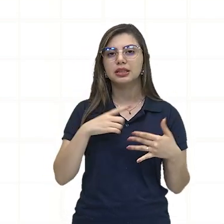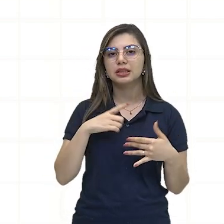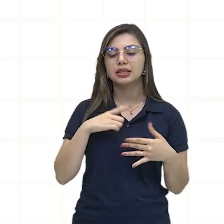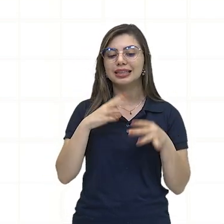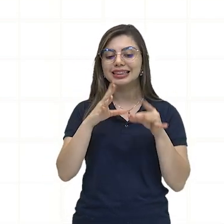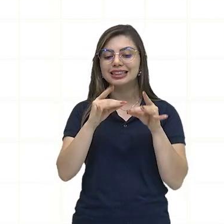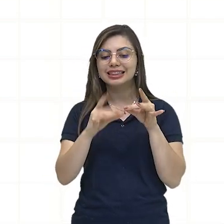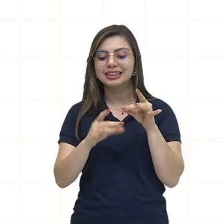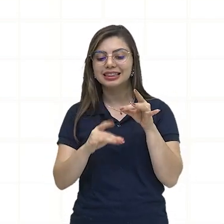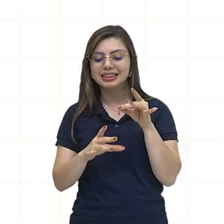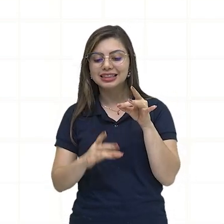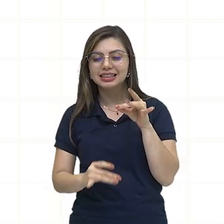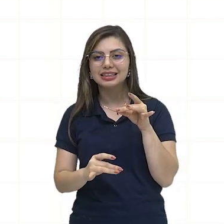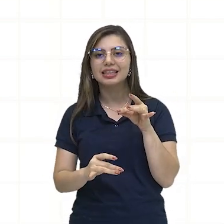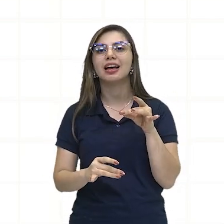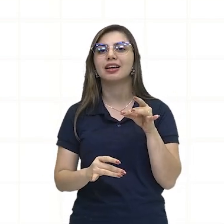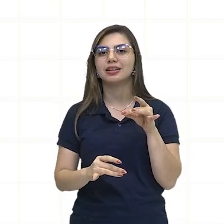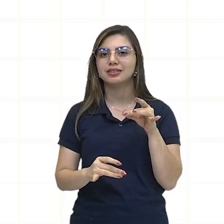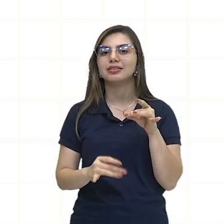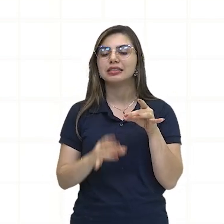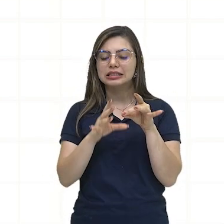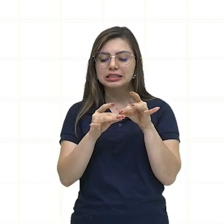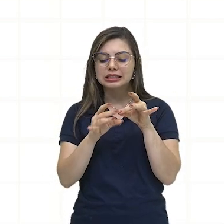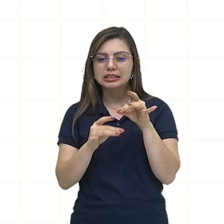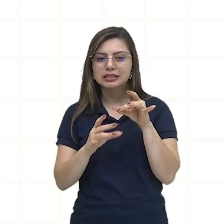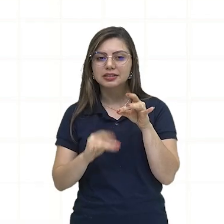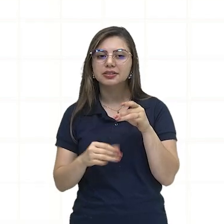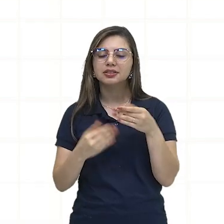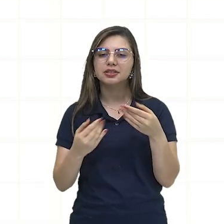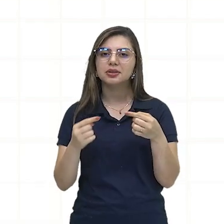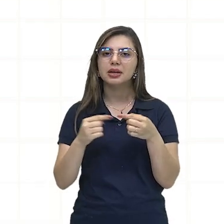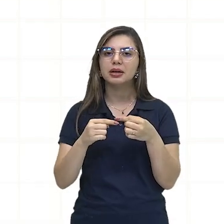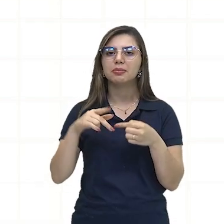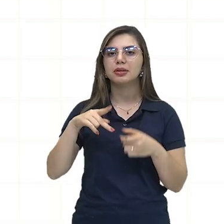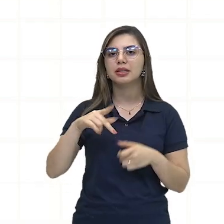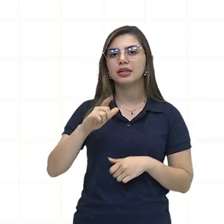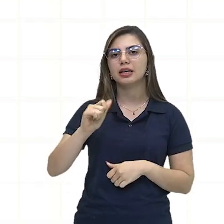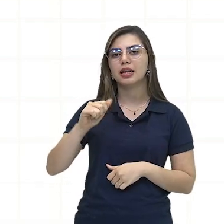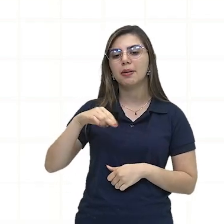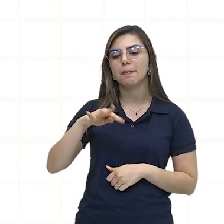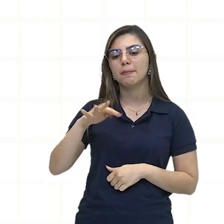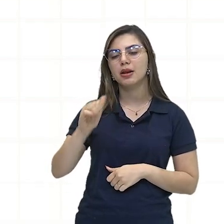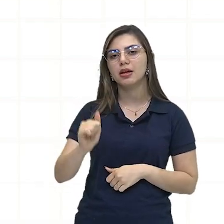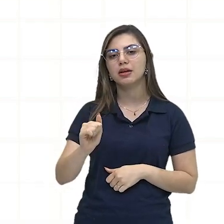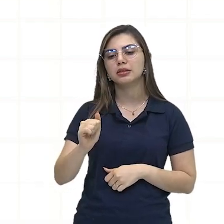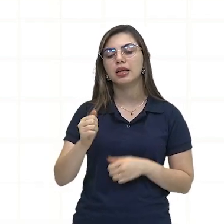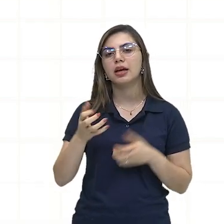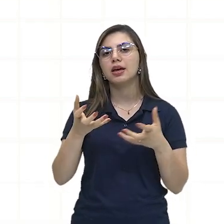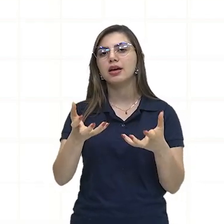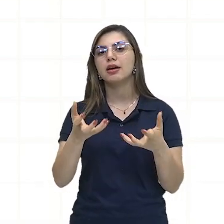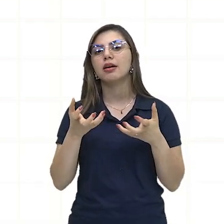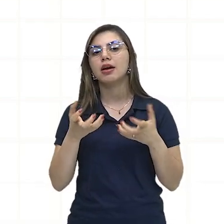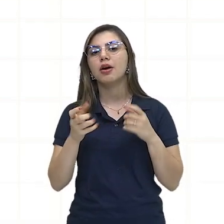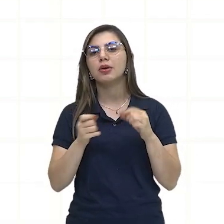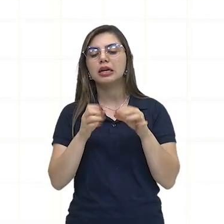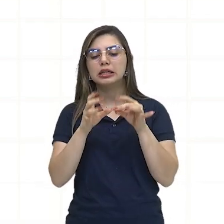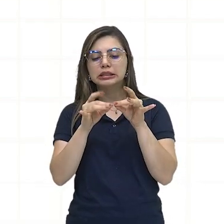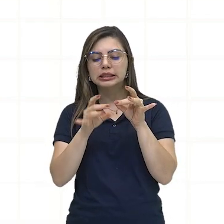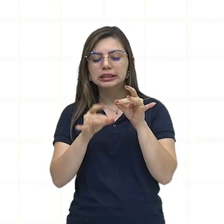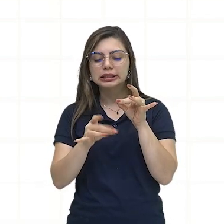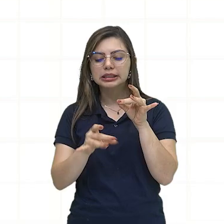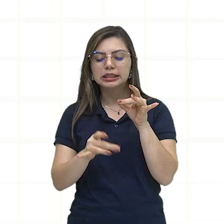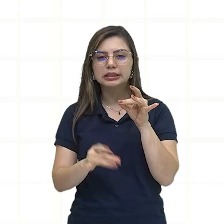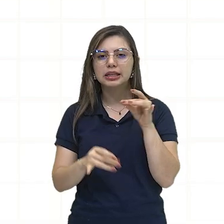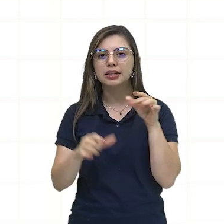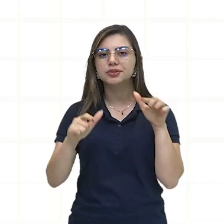de detalhes. Então, a planta, ela tem esse objetivo de apresentar os detalhes de um determinado lugar. Se